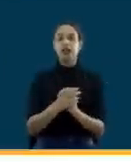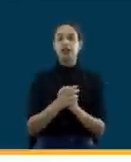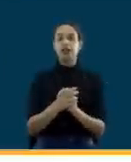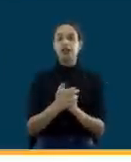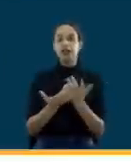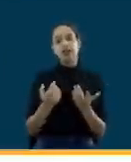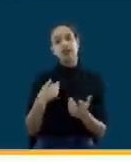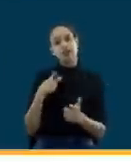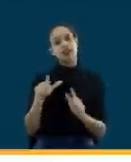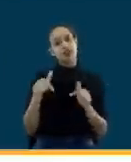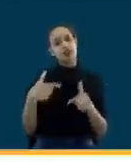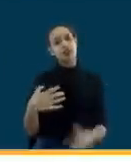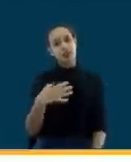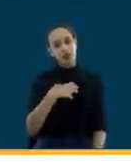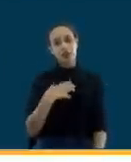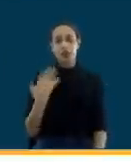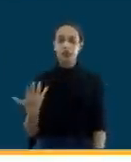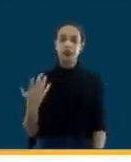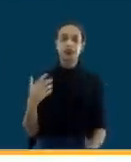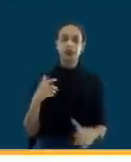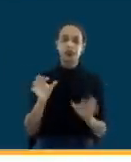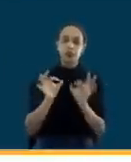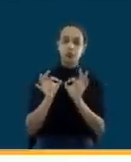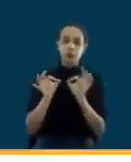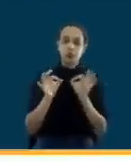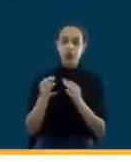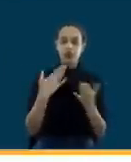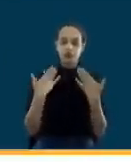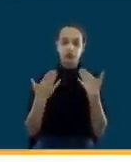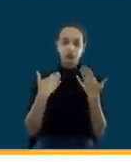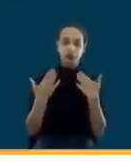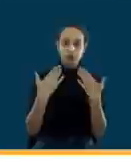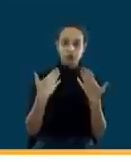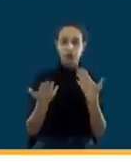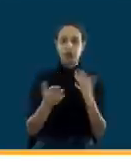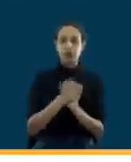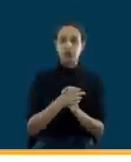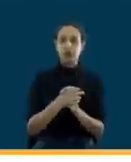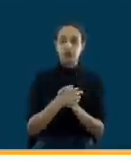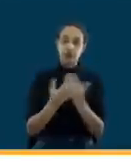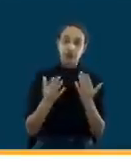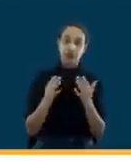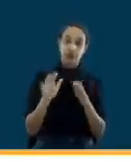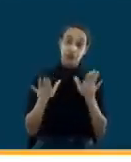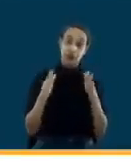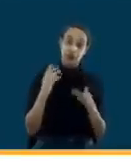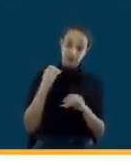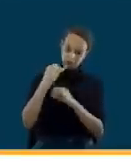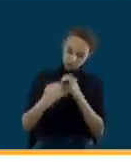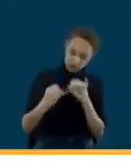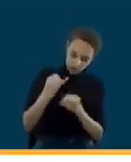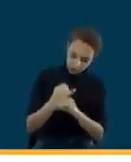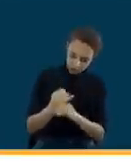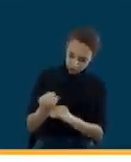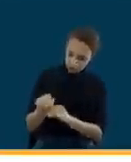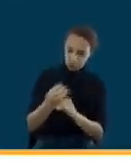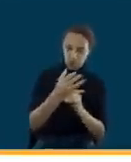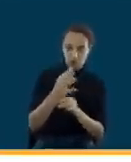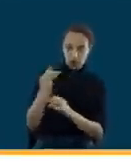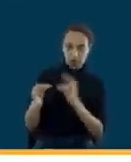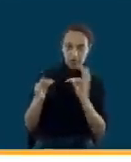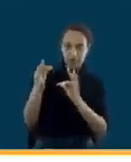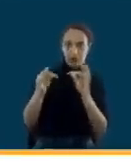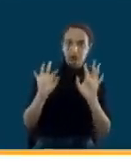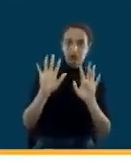de um debate, né? Um debate que é pela internet, por esses novos mecanismos, mas